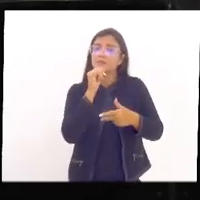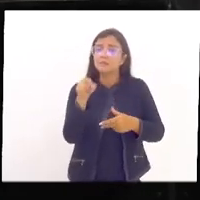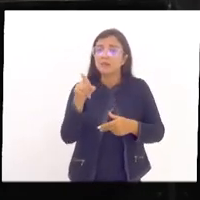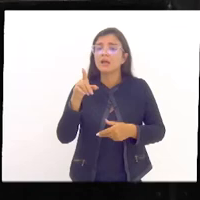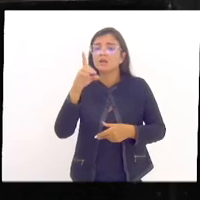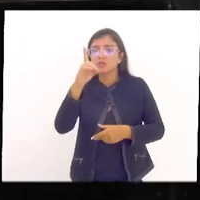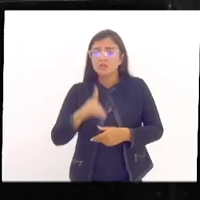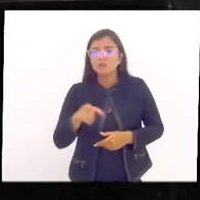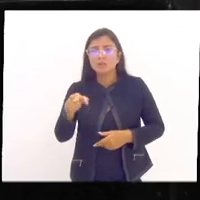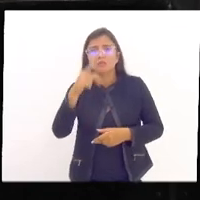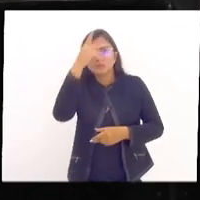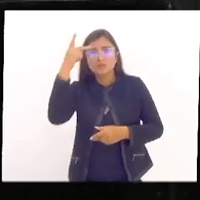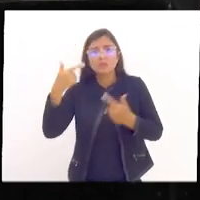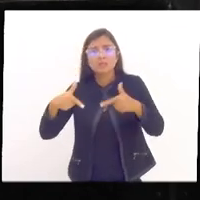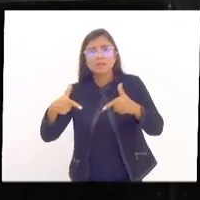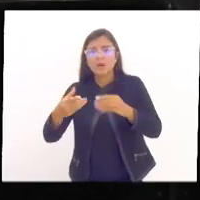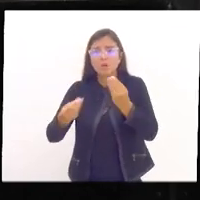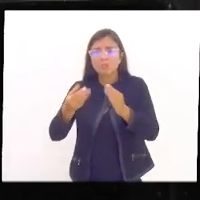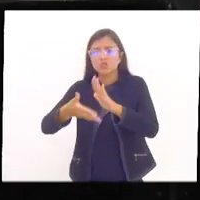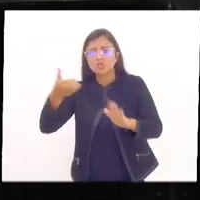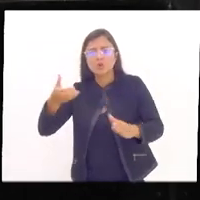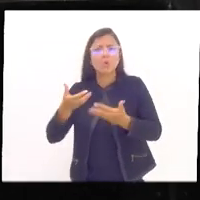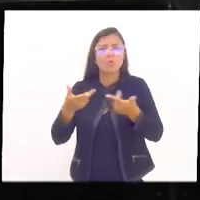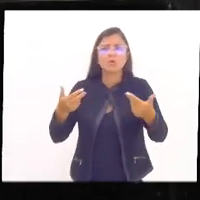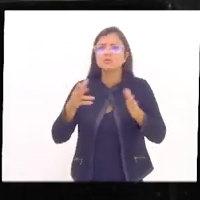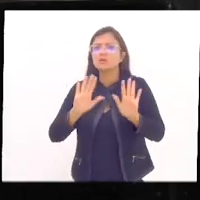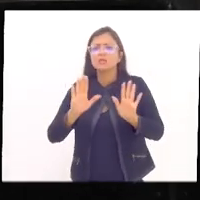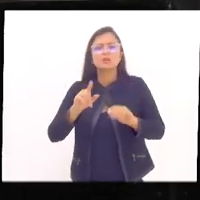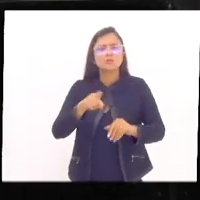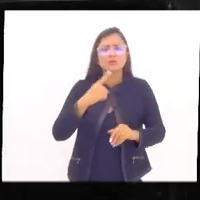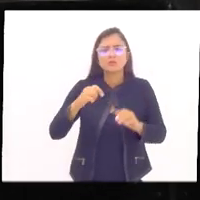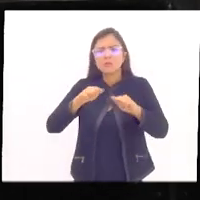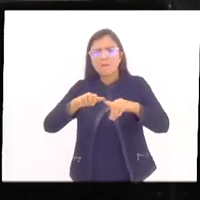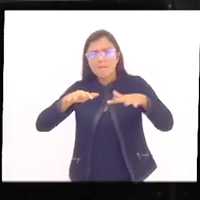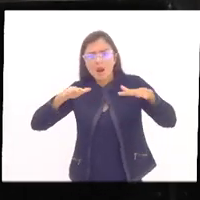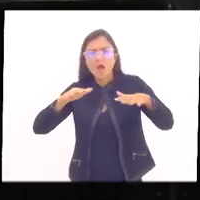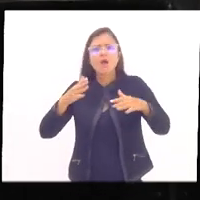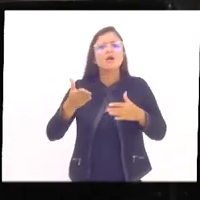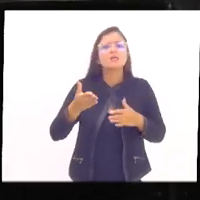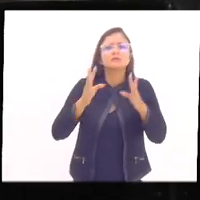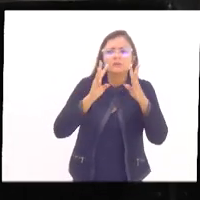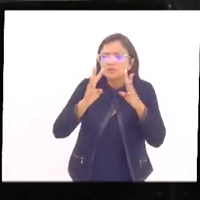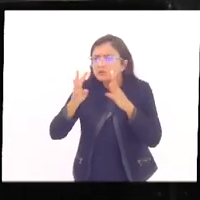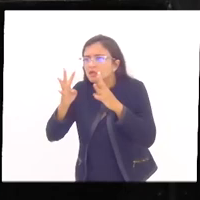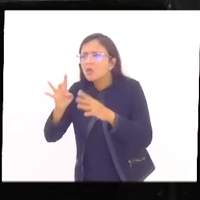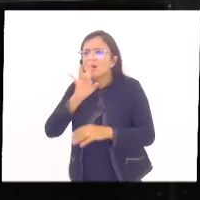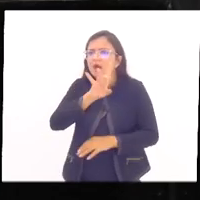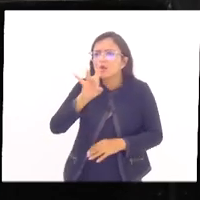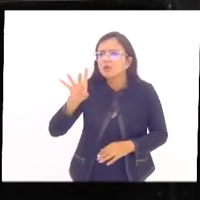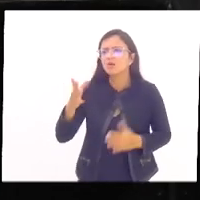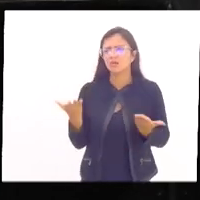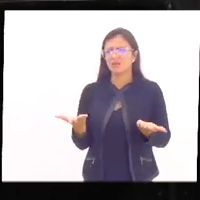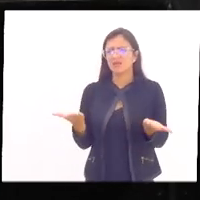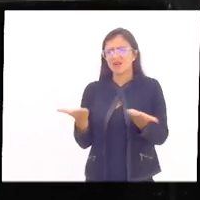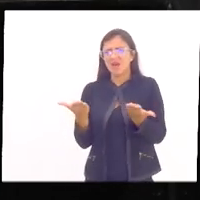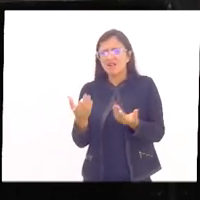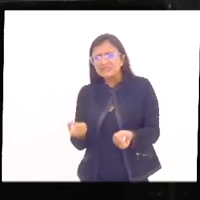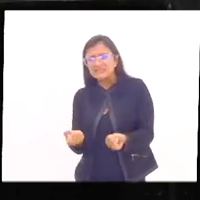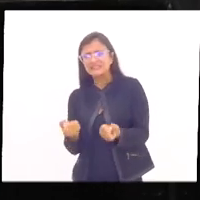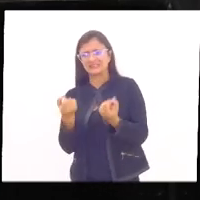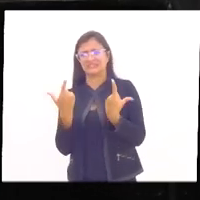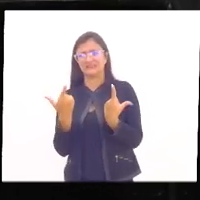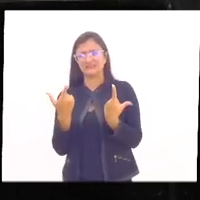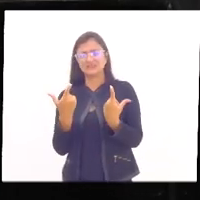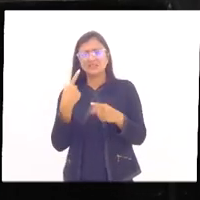se movimentou muito bem com audiências públicas, com ouvindo os servidores. Por isso, me causa estranheza que